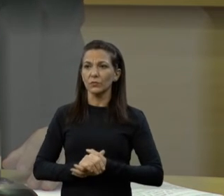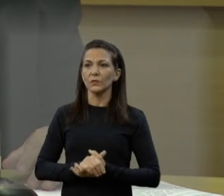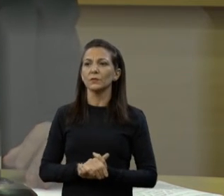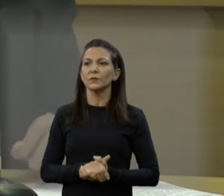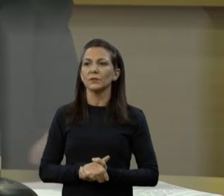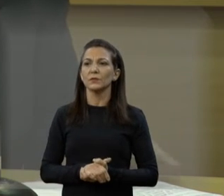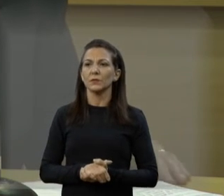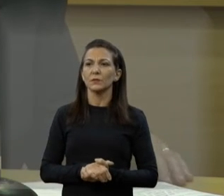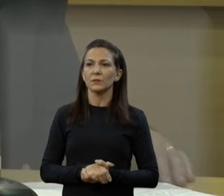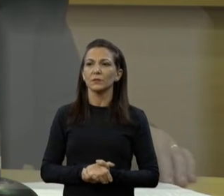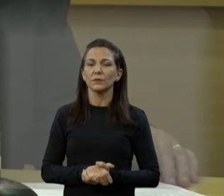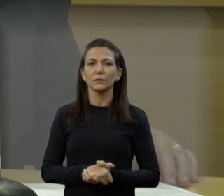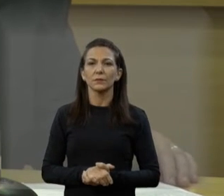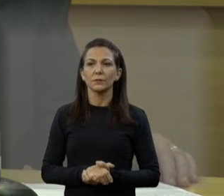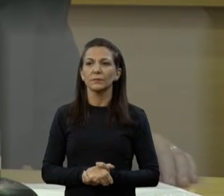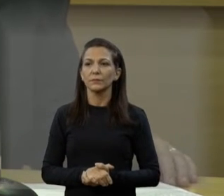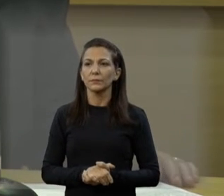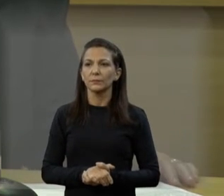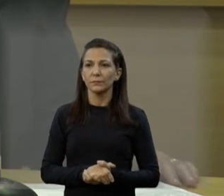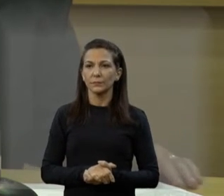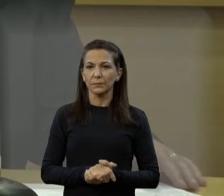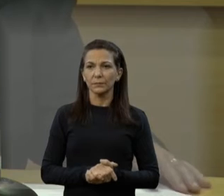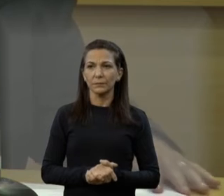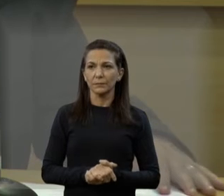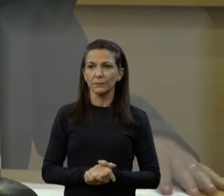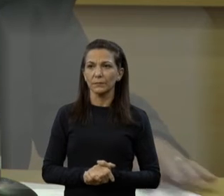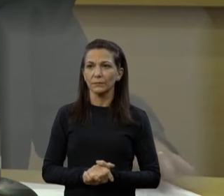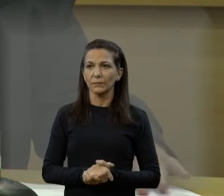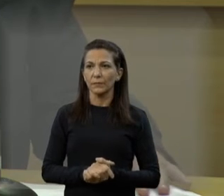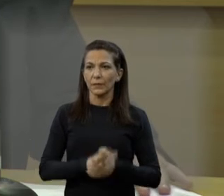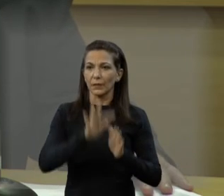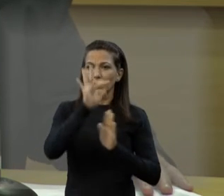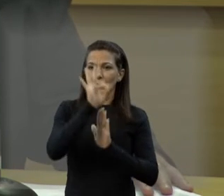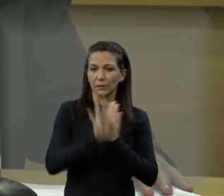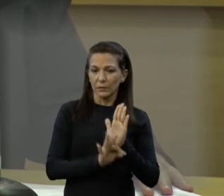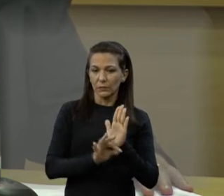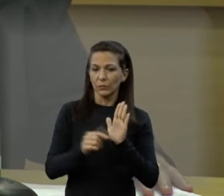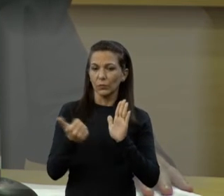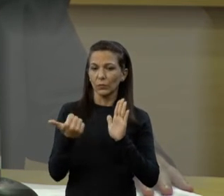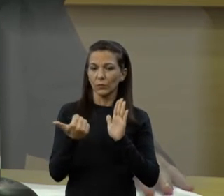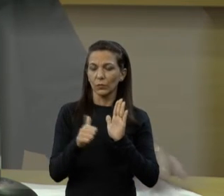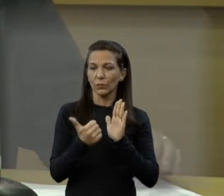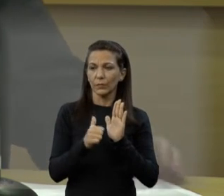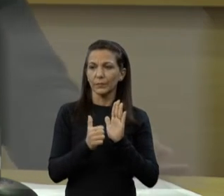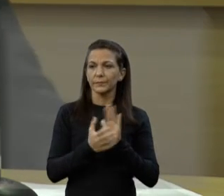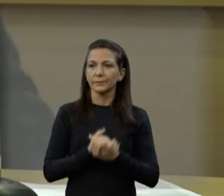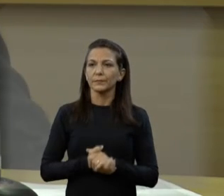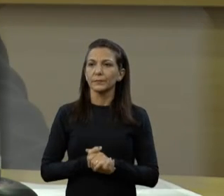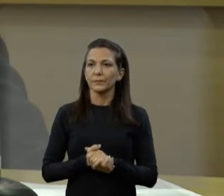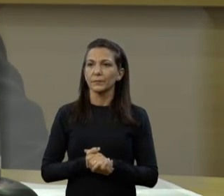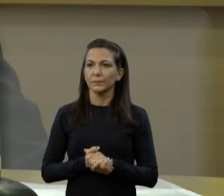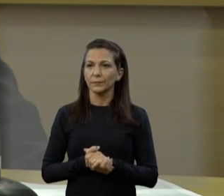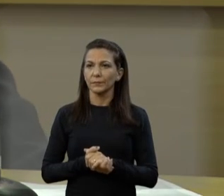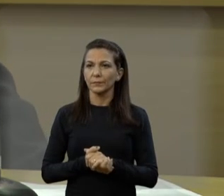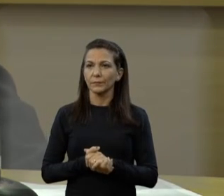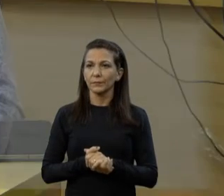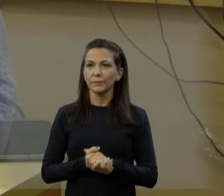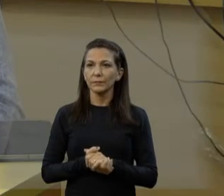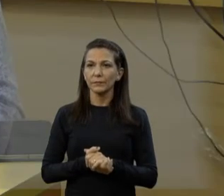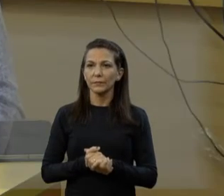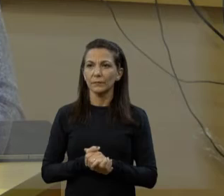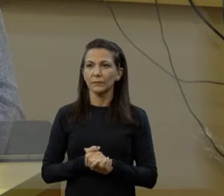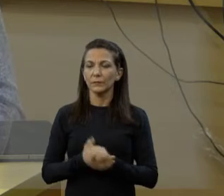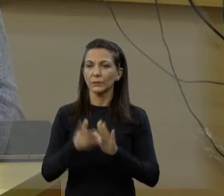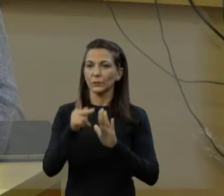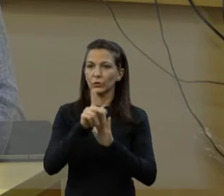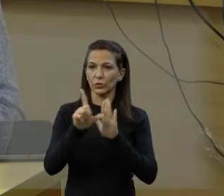e é vamos para as emendas emenda número um vereador Rafael Dash emenda nº 1